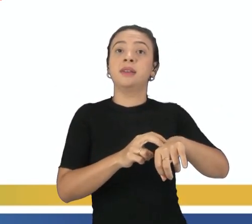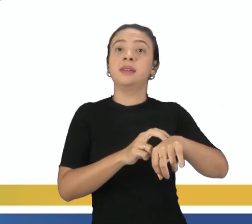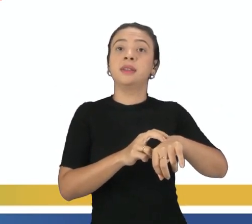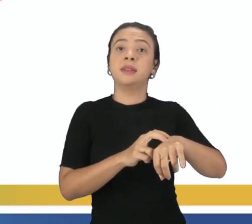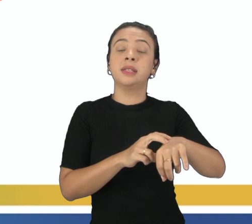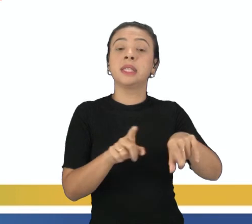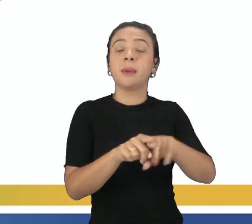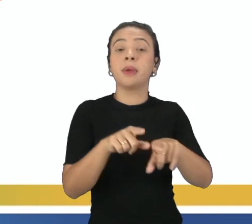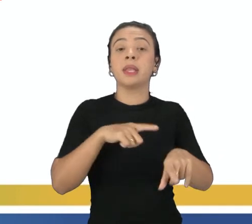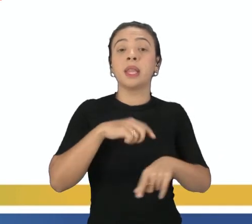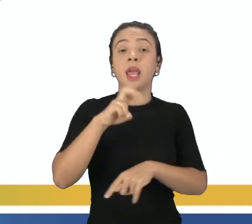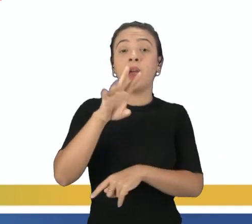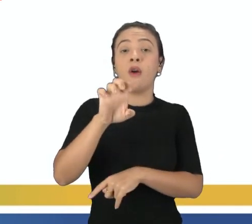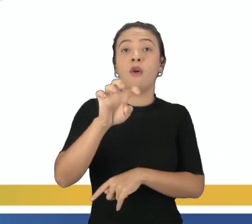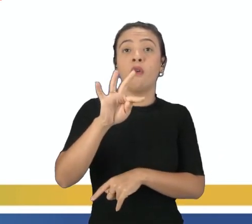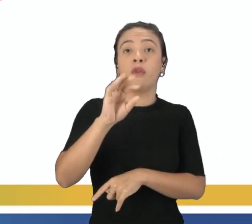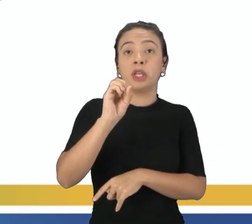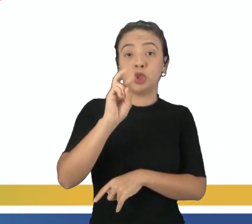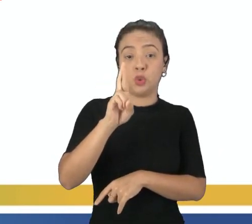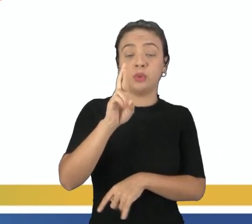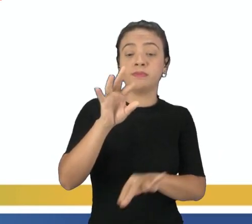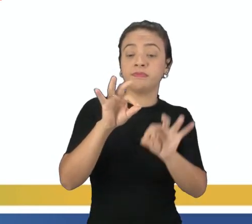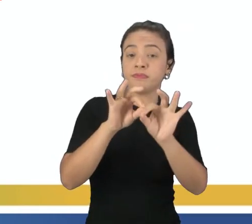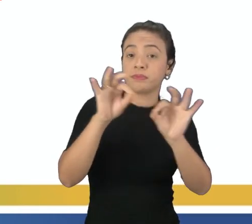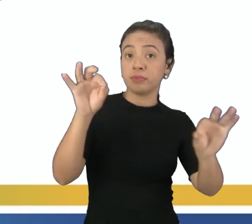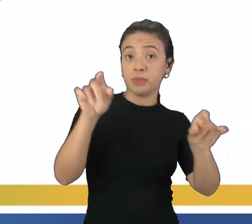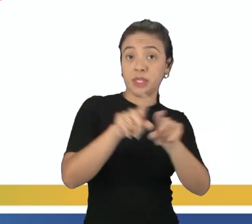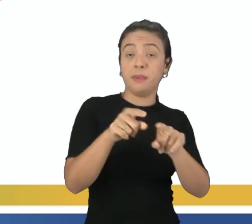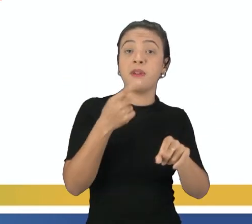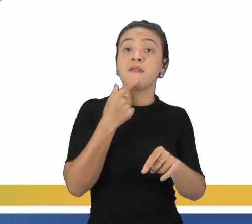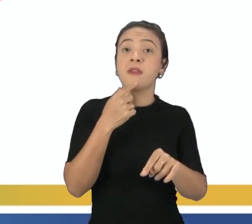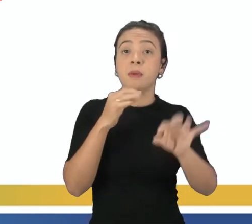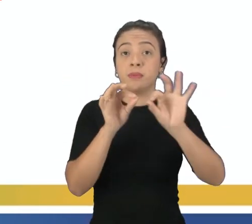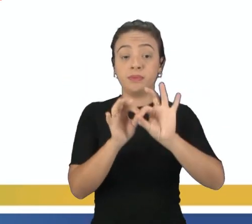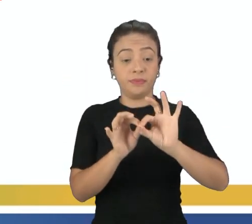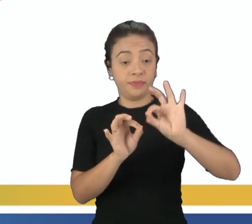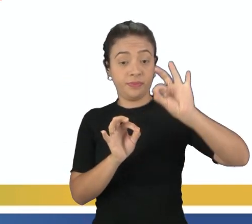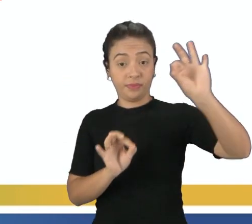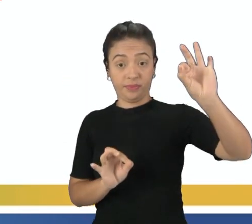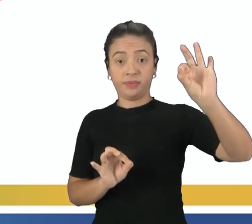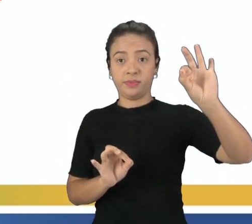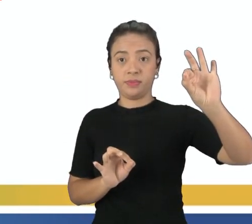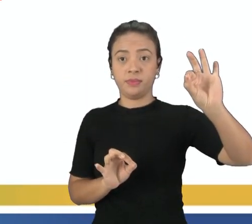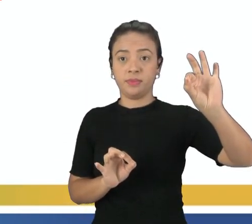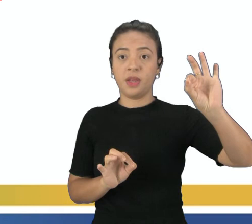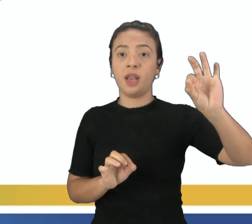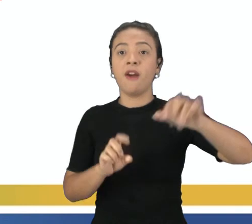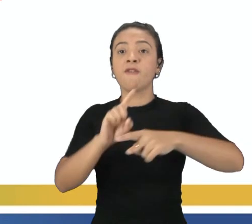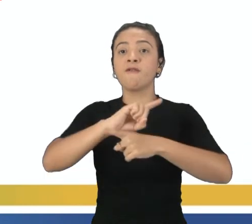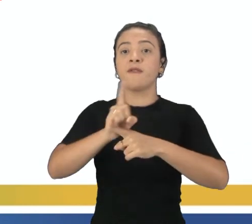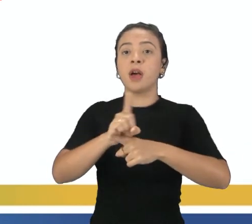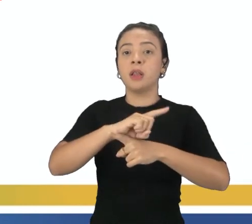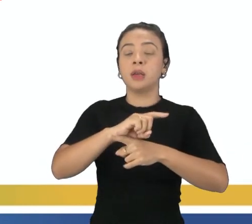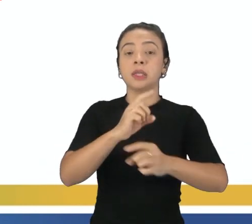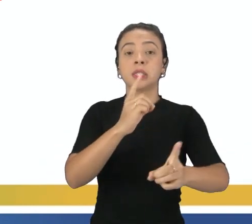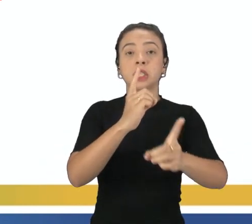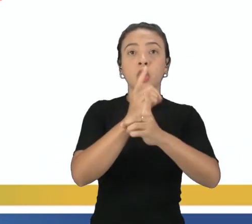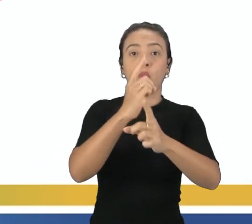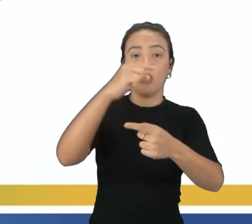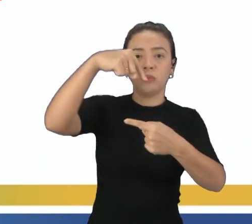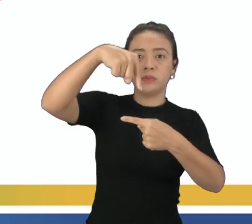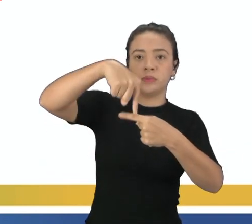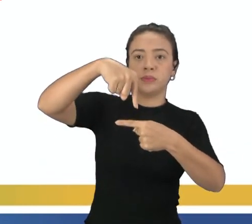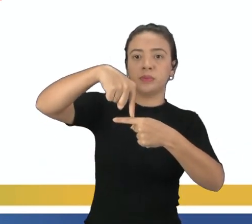vetor força centrípeta, né? E a reta vermelha seria a reta suporte do vetor velocidade. E elas se cruzam formando uma